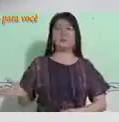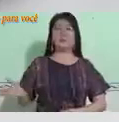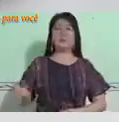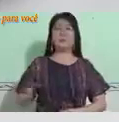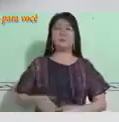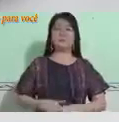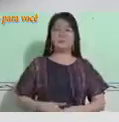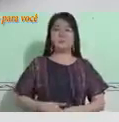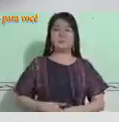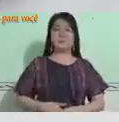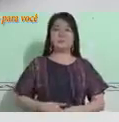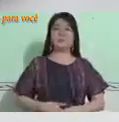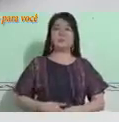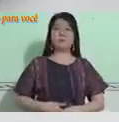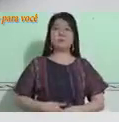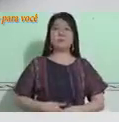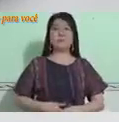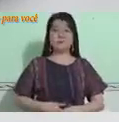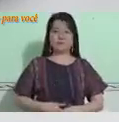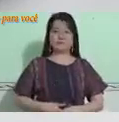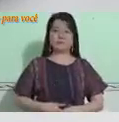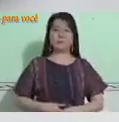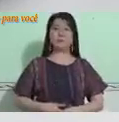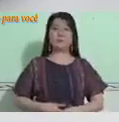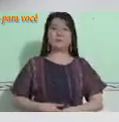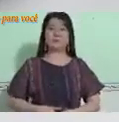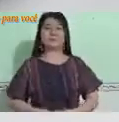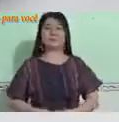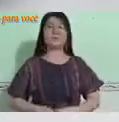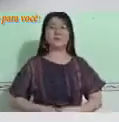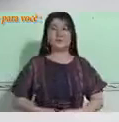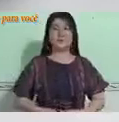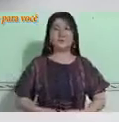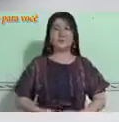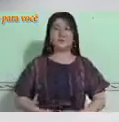muito indicado para casos de insuficiência respiratória.